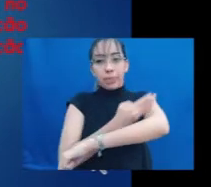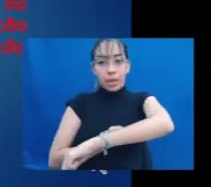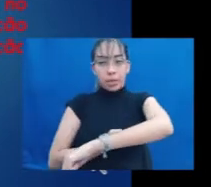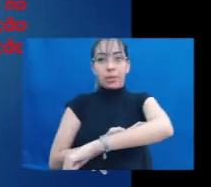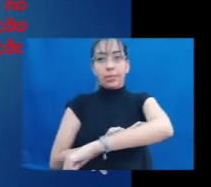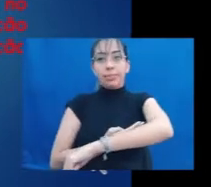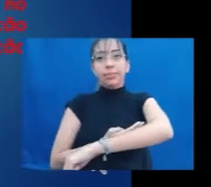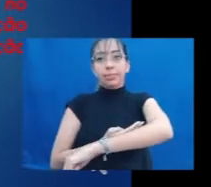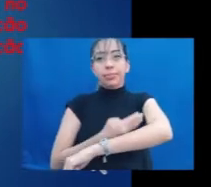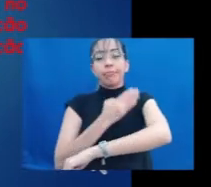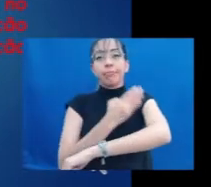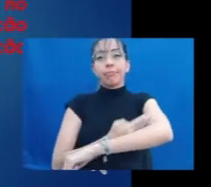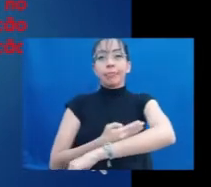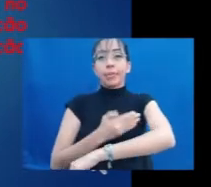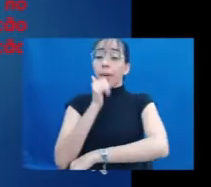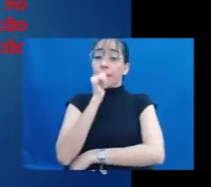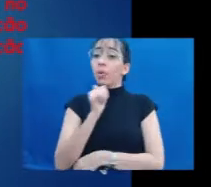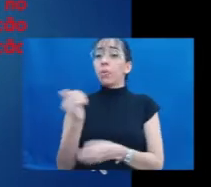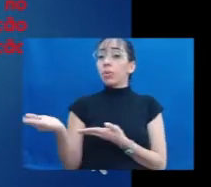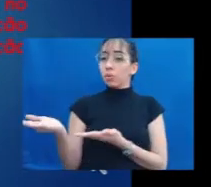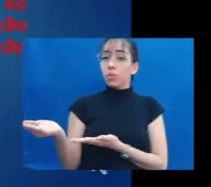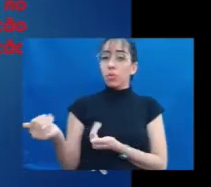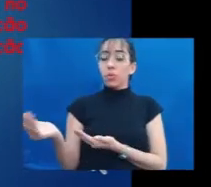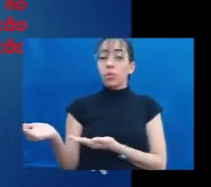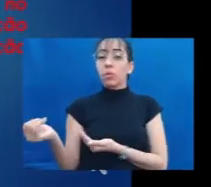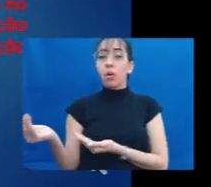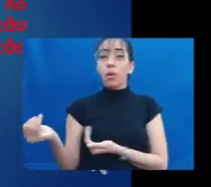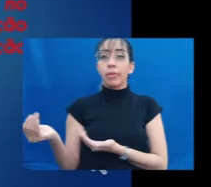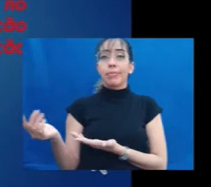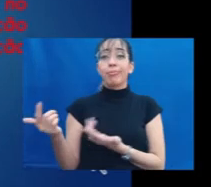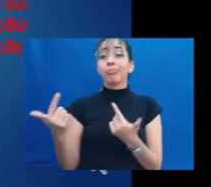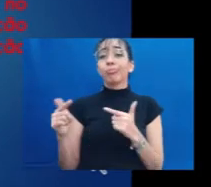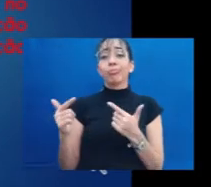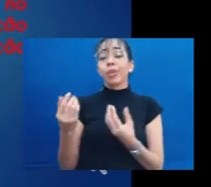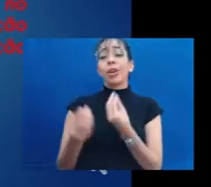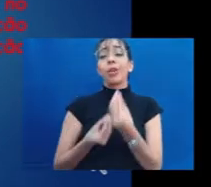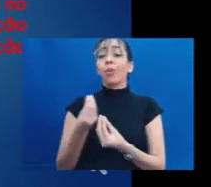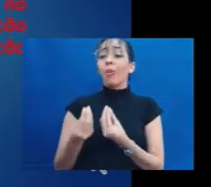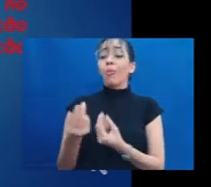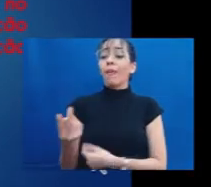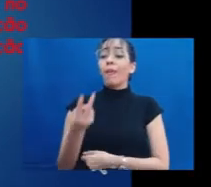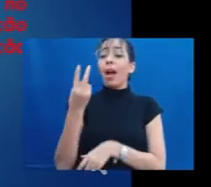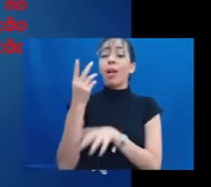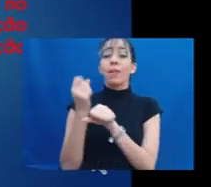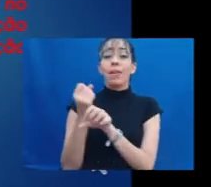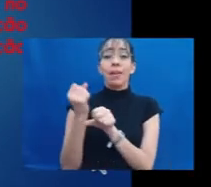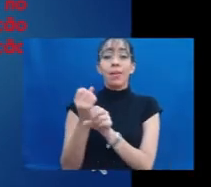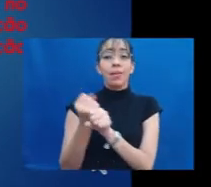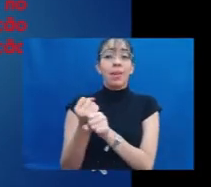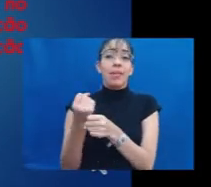vítima que teve uma mutilação, que foi a perda do braço, inclusive é uma moça bem jovem. Então, isso não